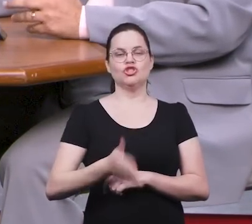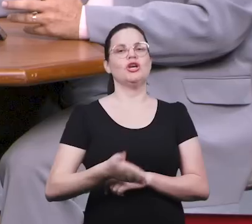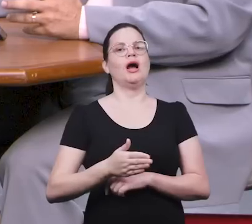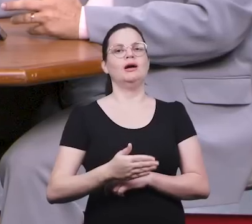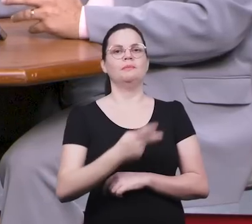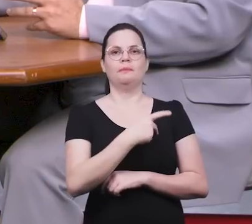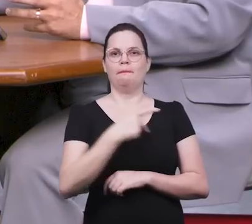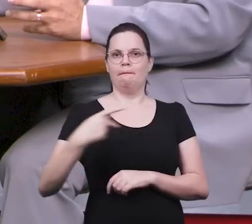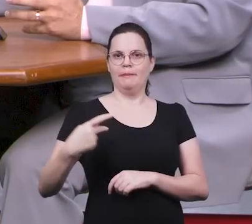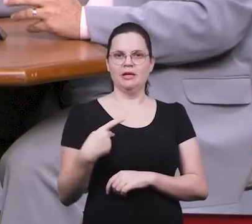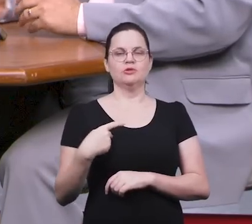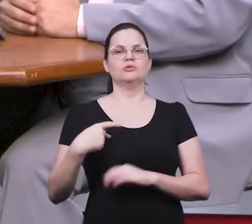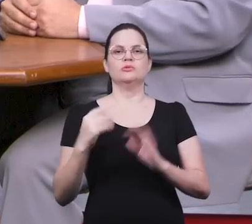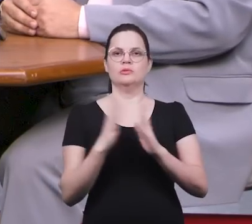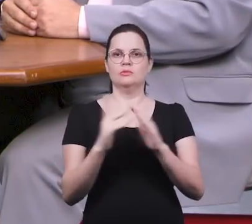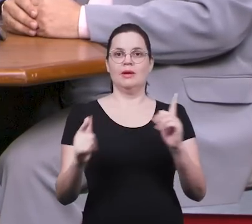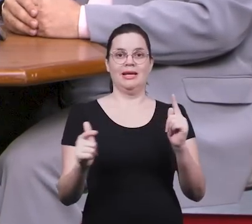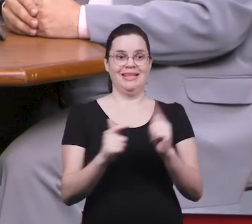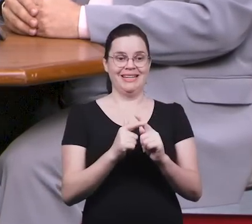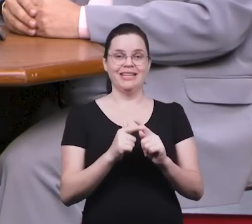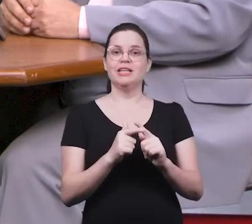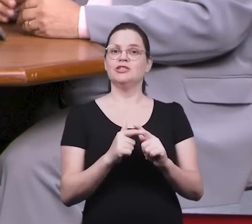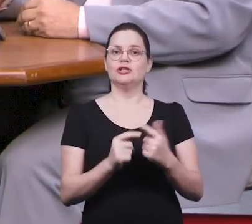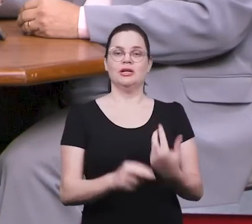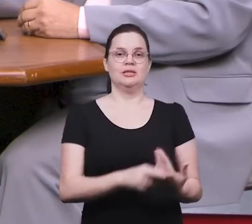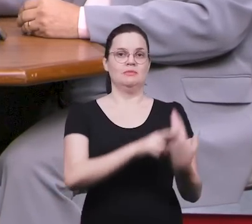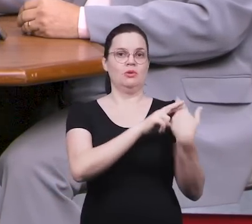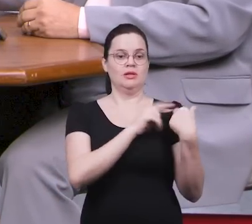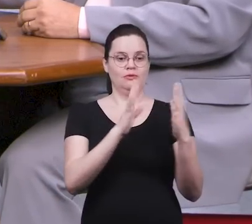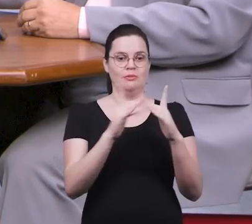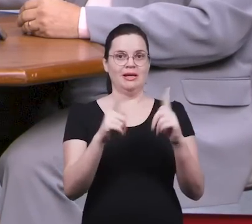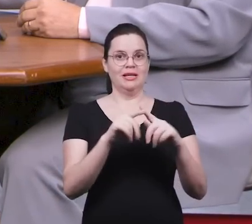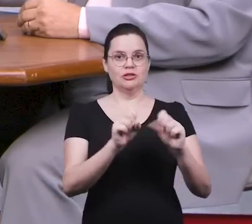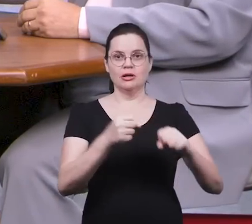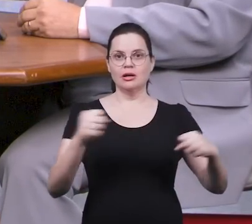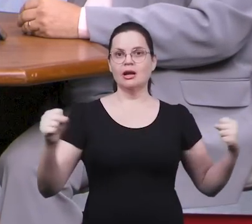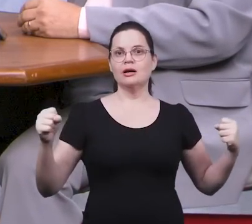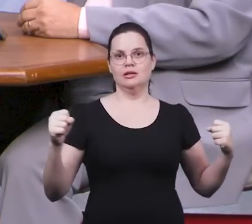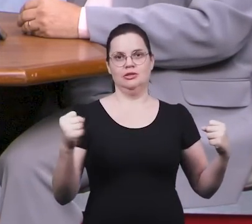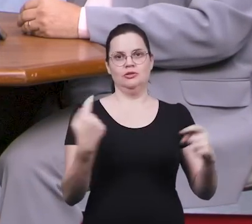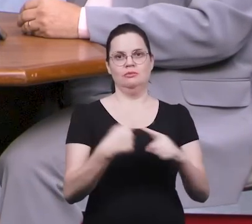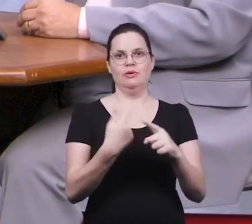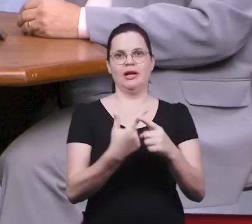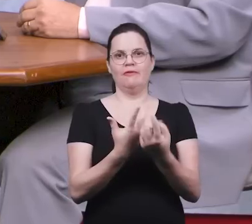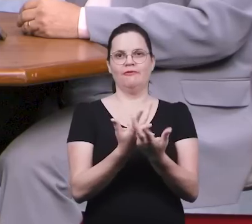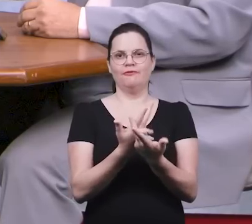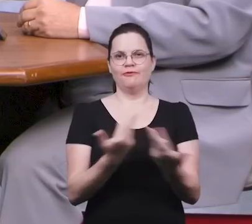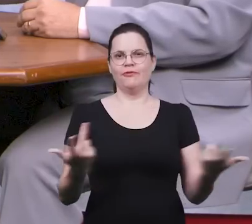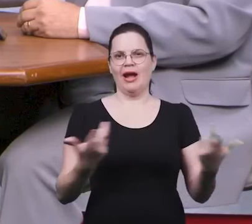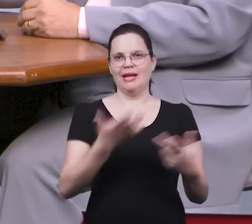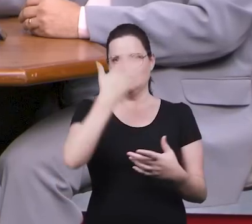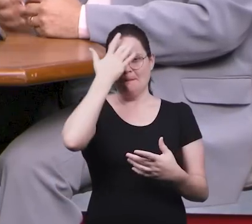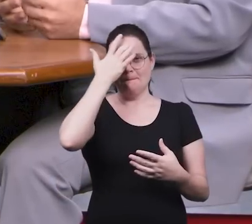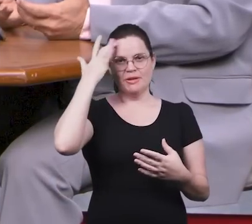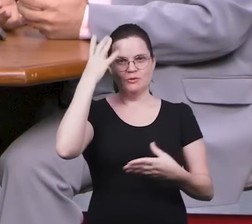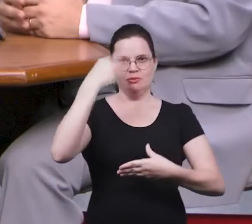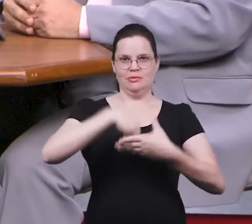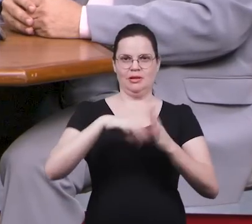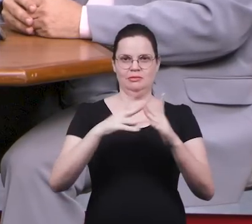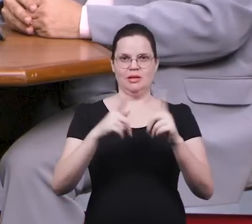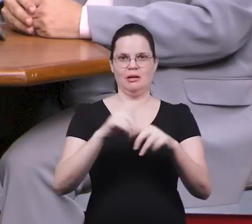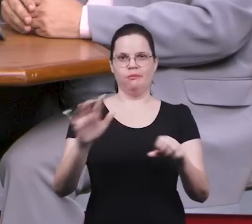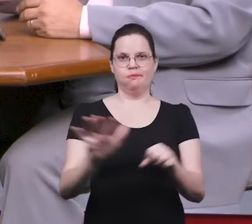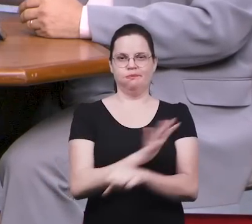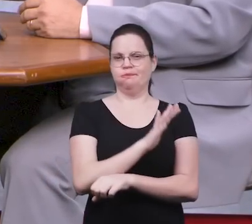igreja grande, conhecida, grande no sentido de numerosa em membros,